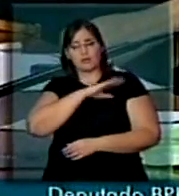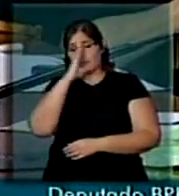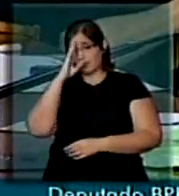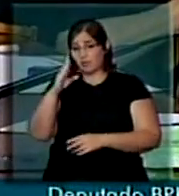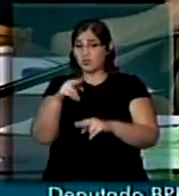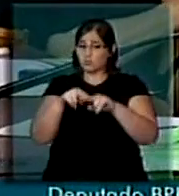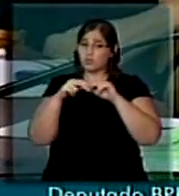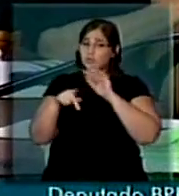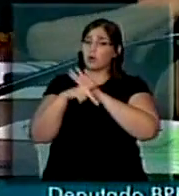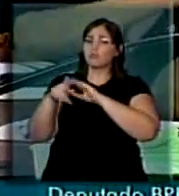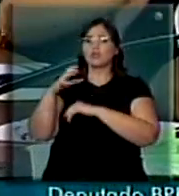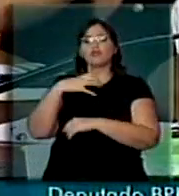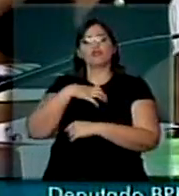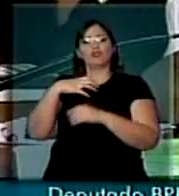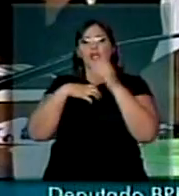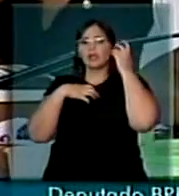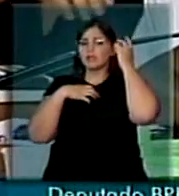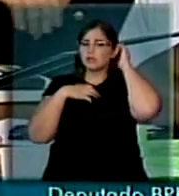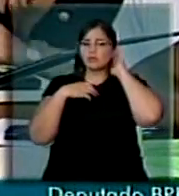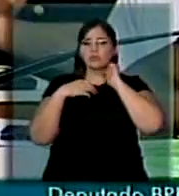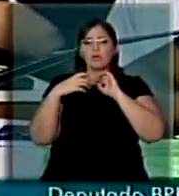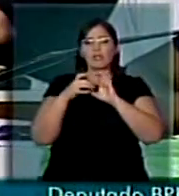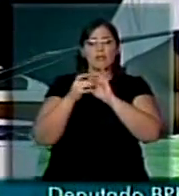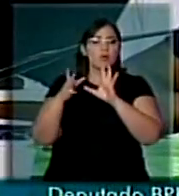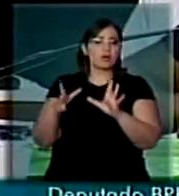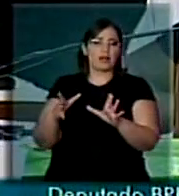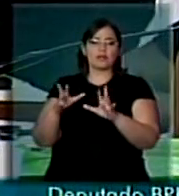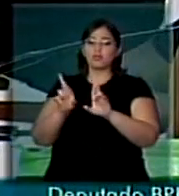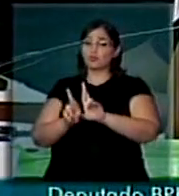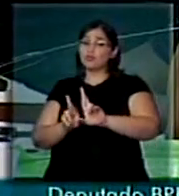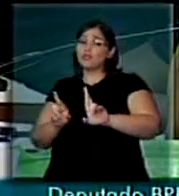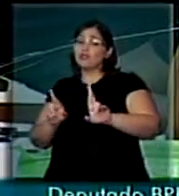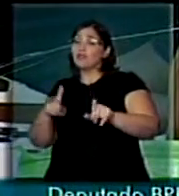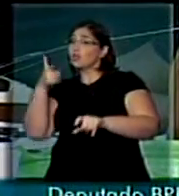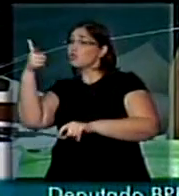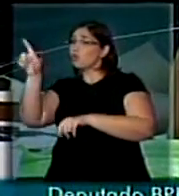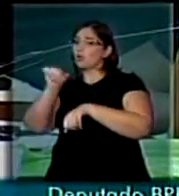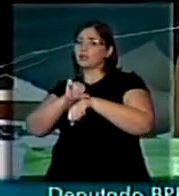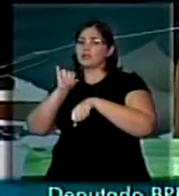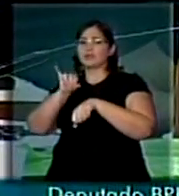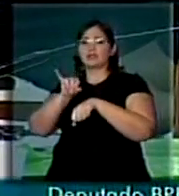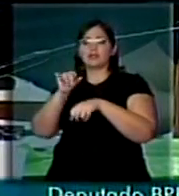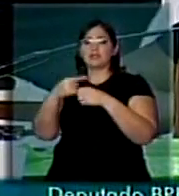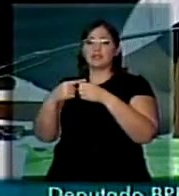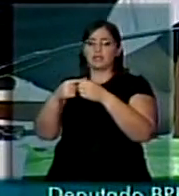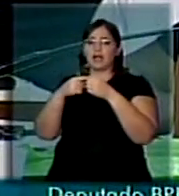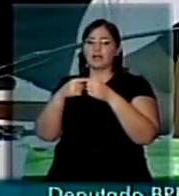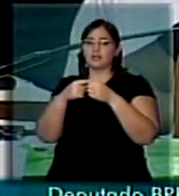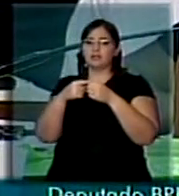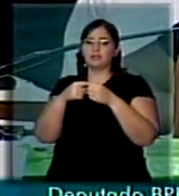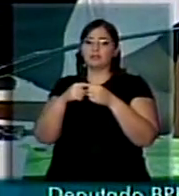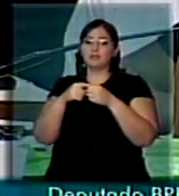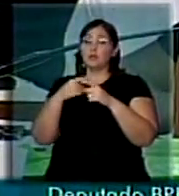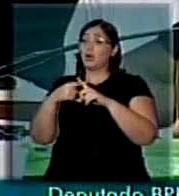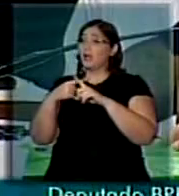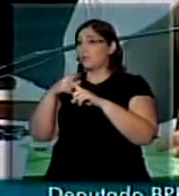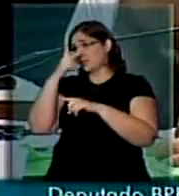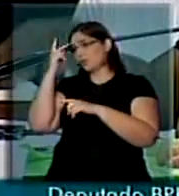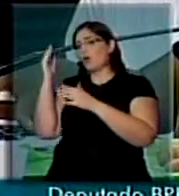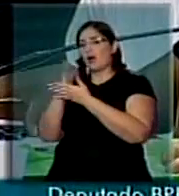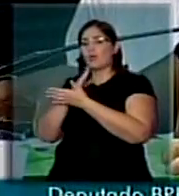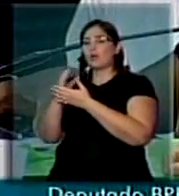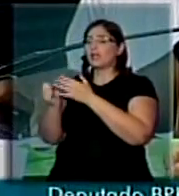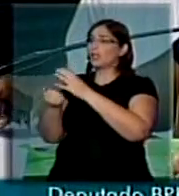suas características democráticas, diferente dos outros grandes centros urbanos do país, onde se construíram ilhas